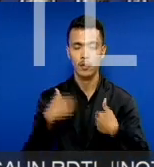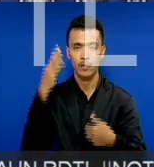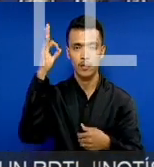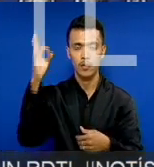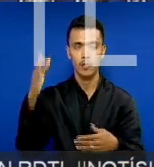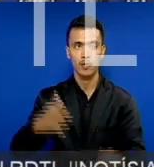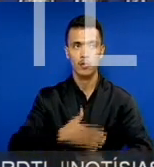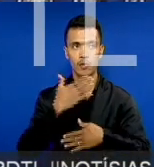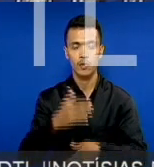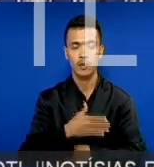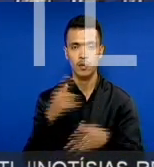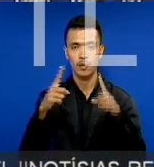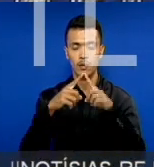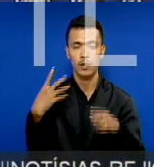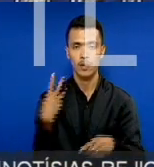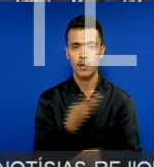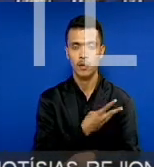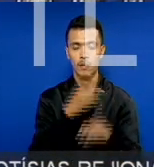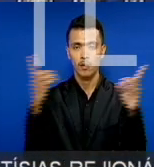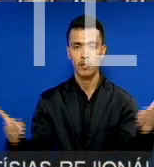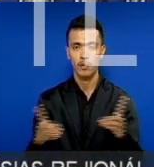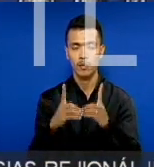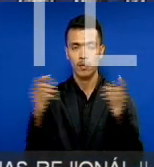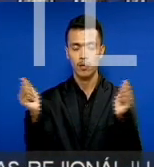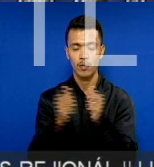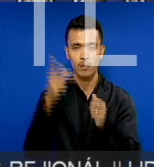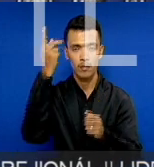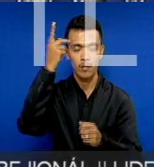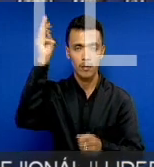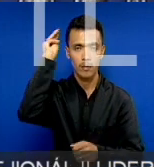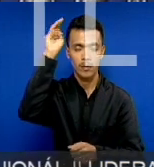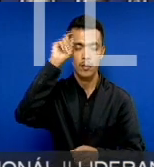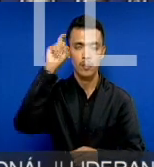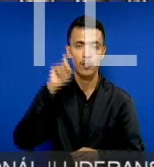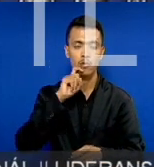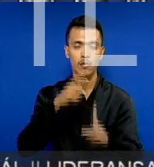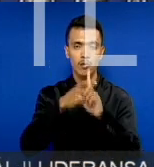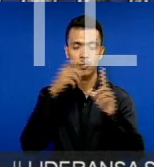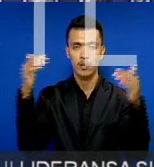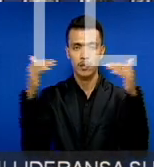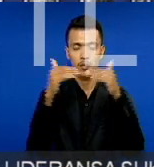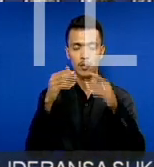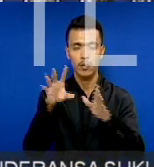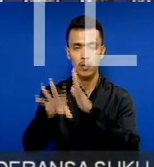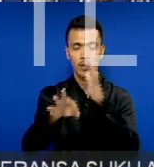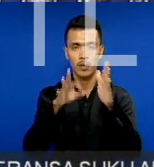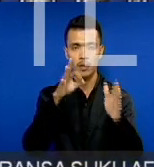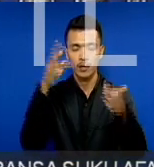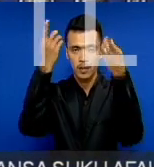Privilégio de ter Miami, pela Sor Malu, primeiro-ministro, Senana Guzmão, Rússi Sor Mutuné, Ami Bel Retan, orientação